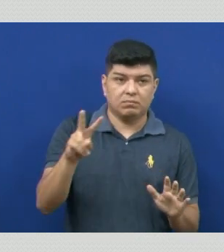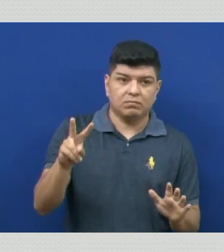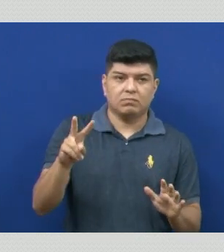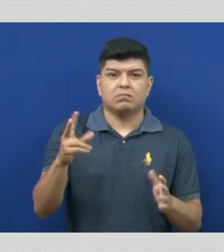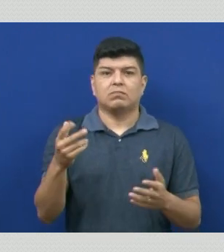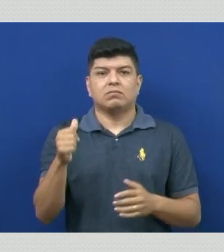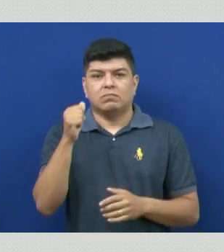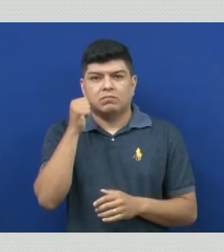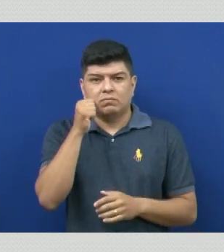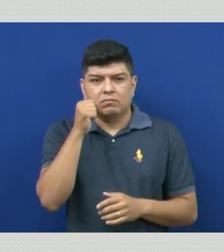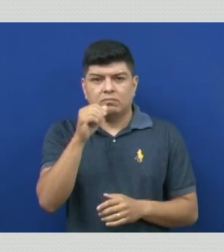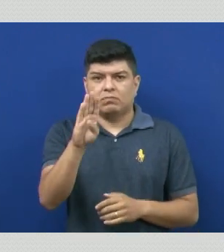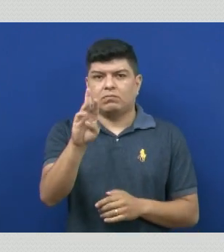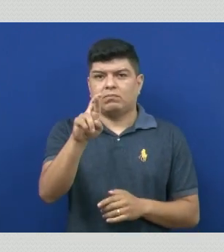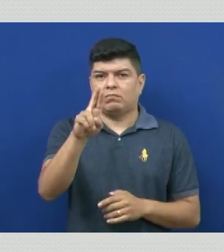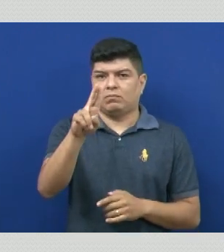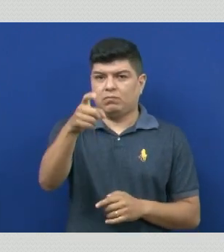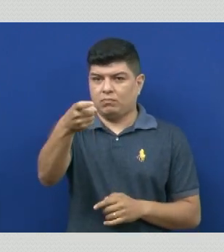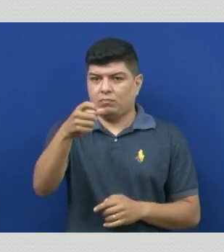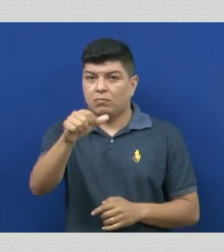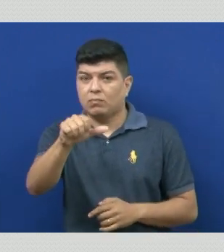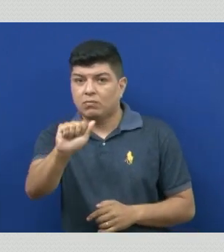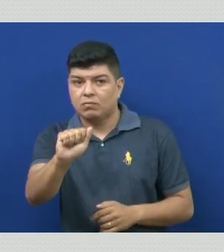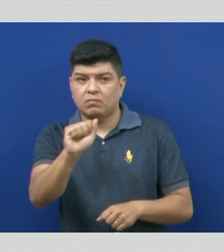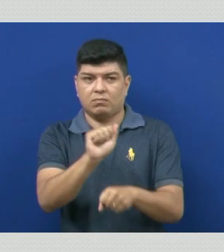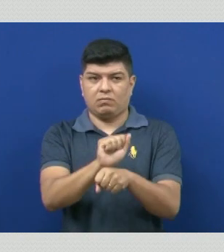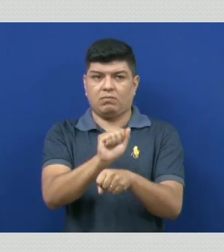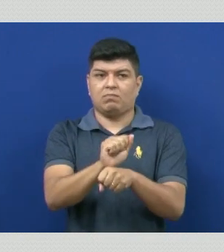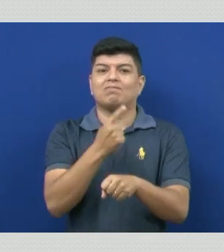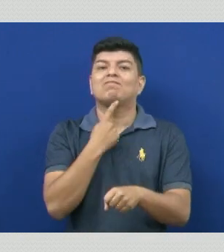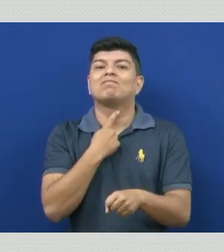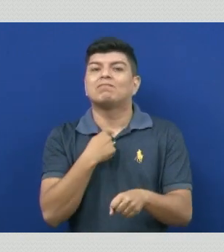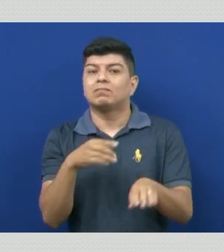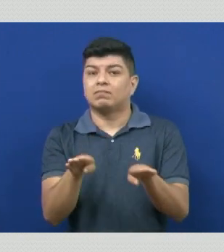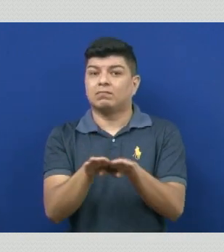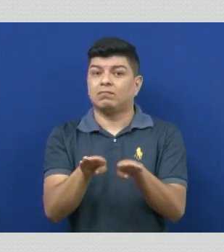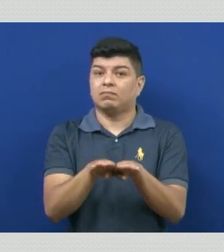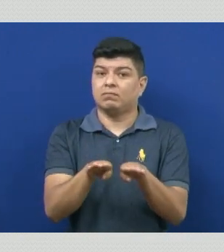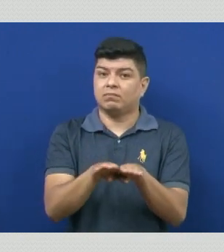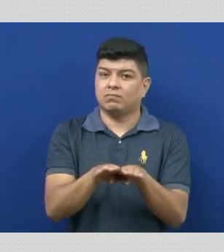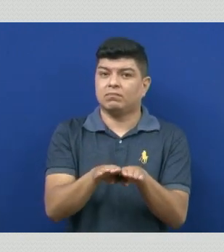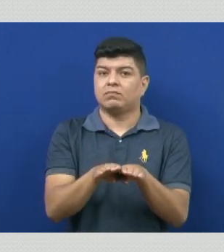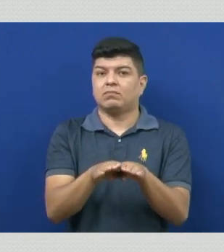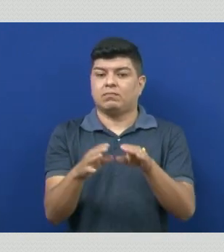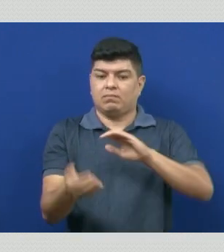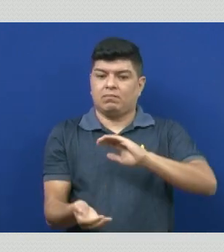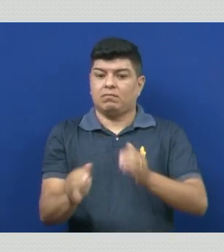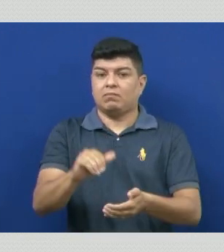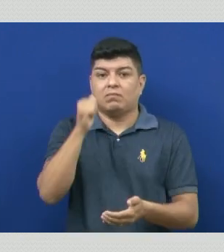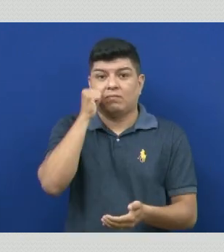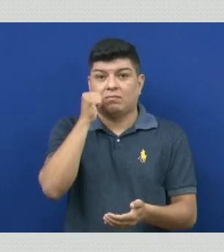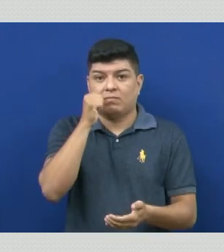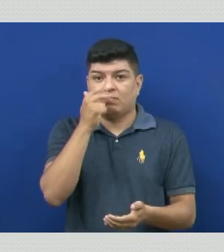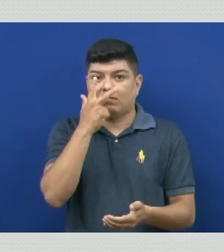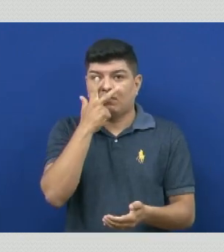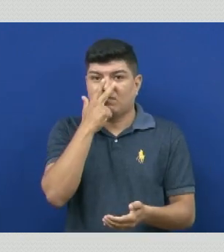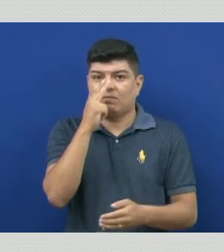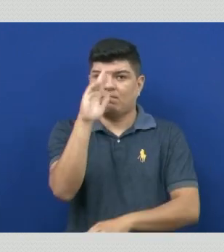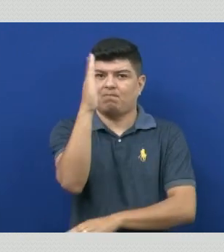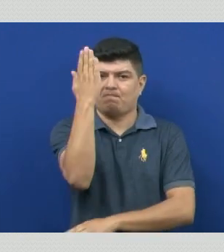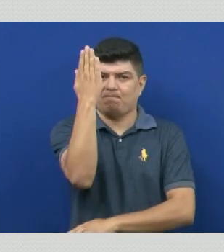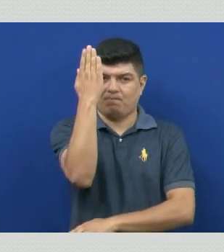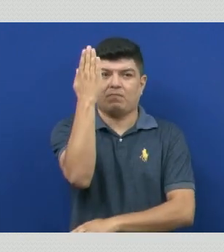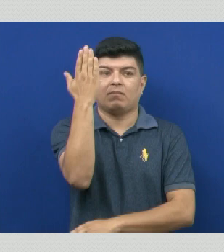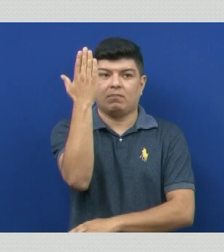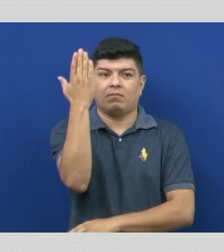verdadeiro uniforme. Faz muito tempo que espero por ti e te desejo. Vais me alumiar. Transformou a menina num pedaço de pau e jogou